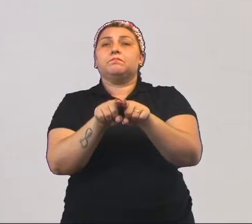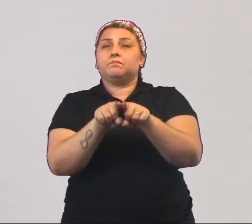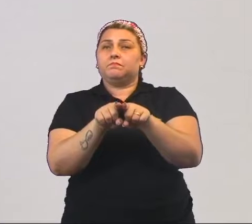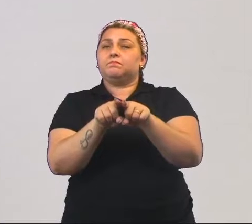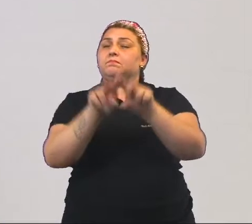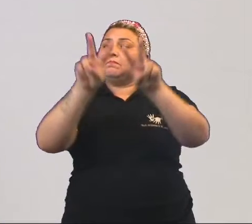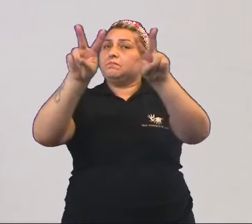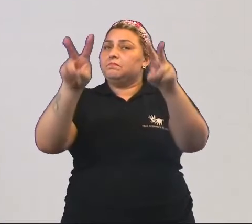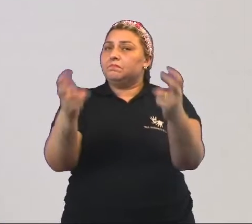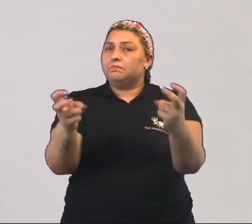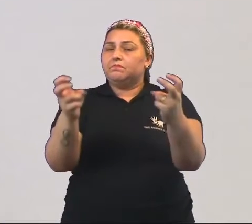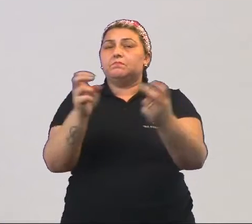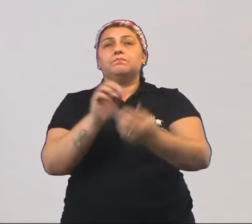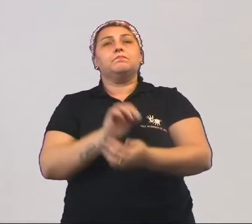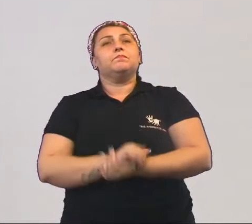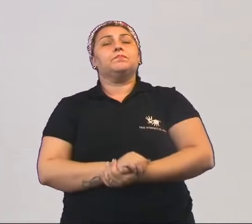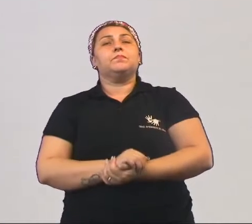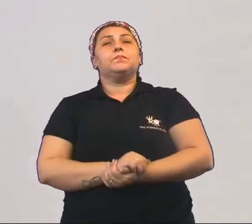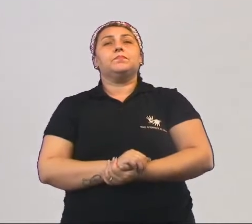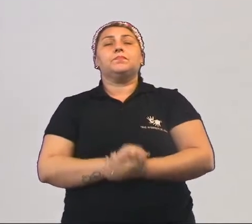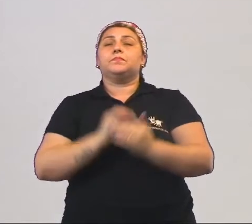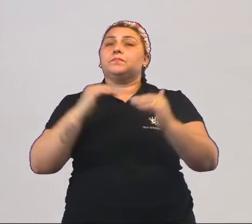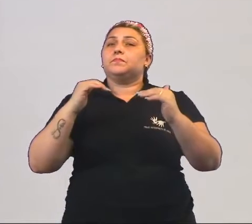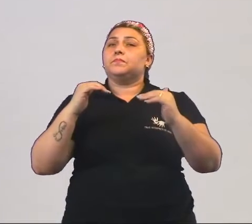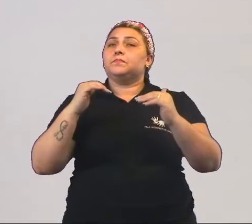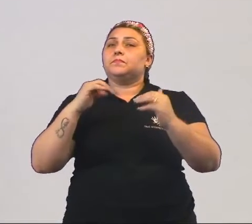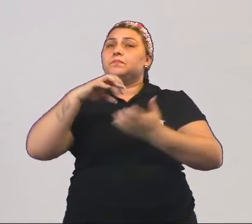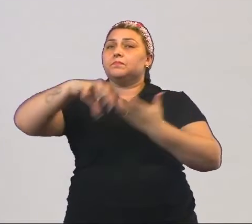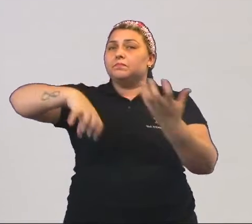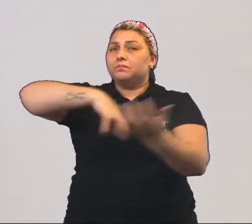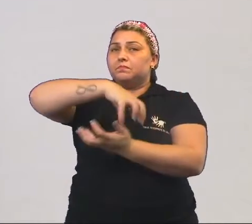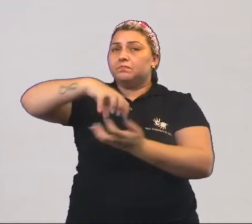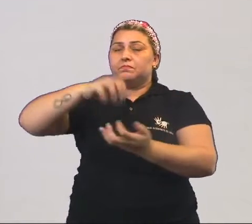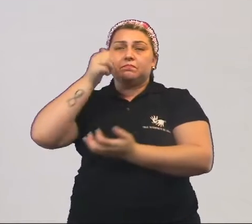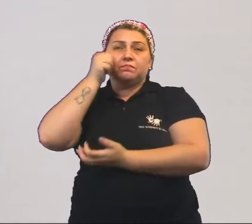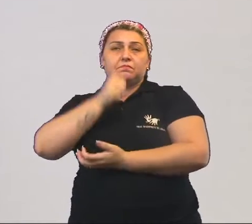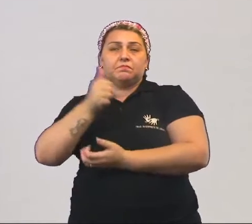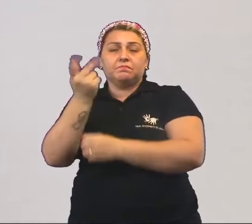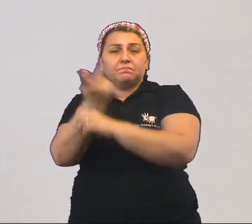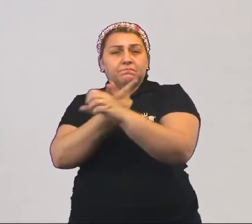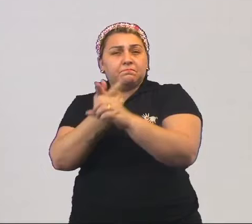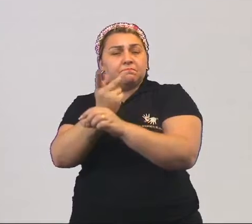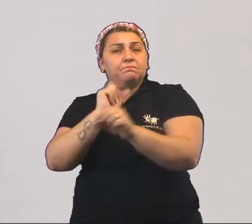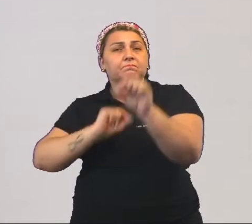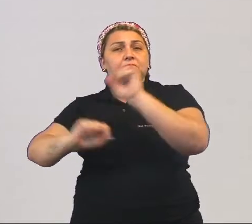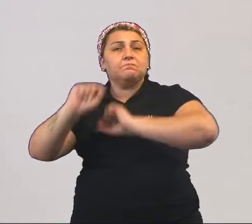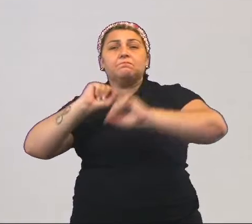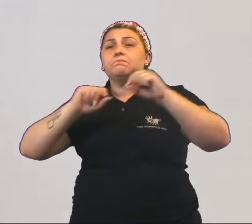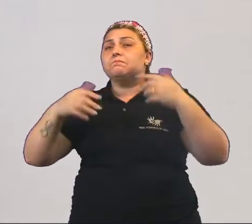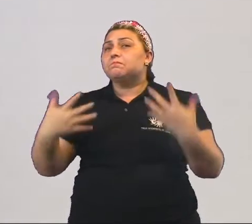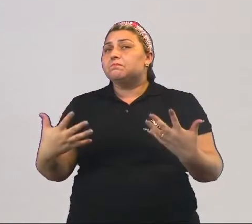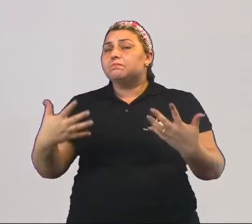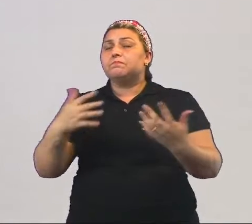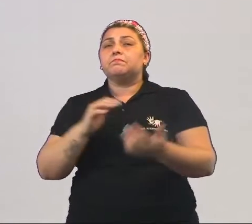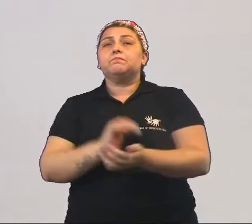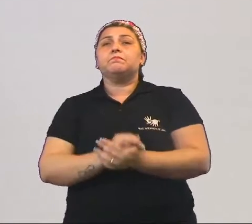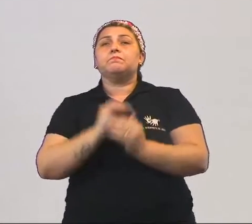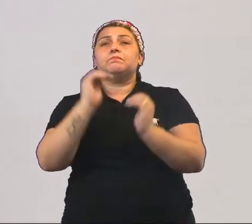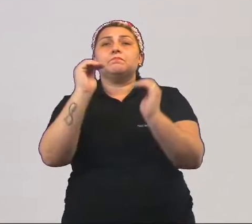essa expressão. Então, esse movimento feminista, ele busca justamente o quê?